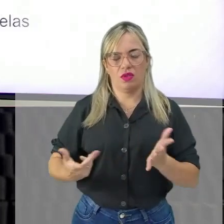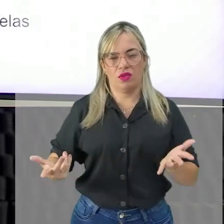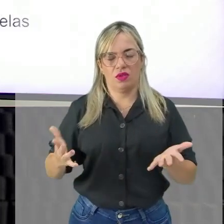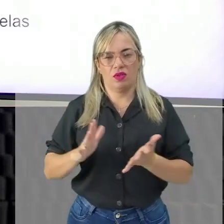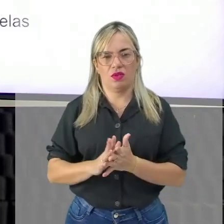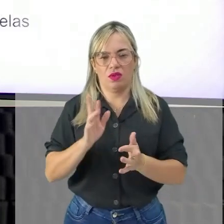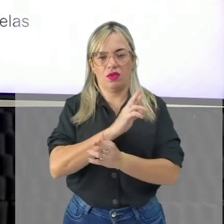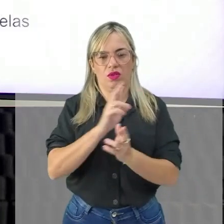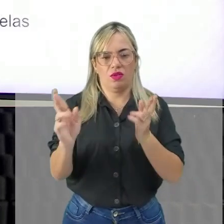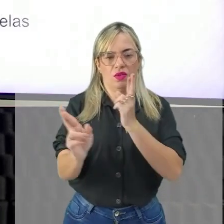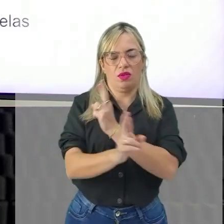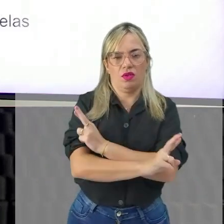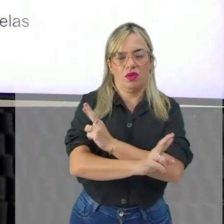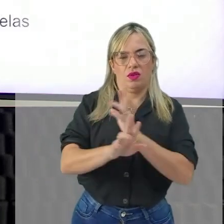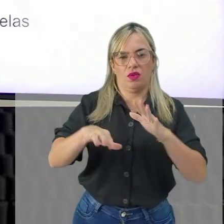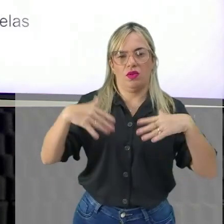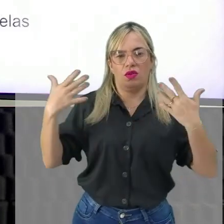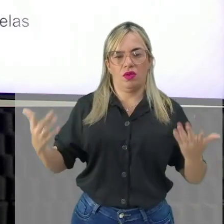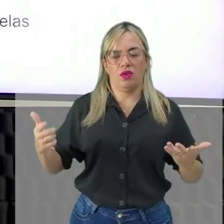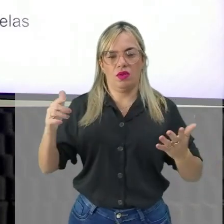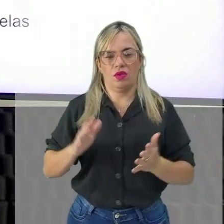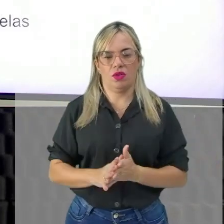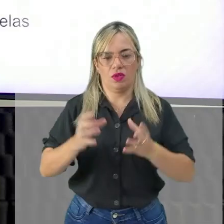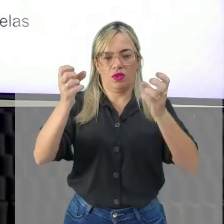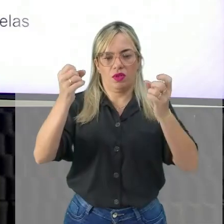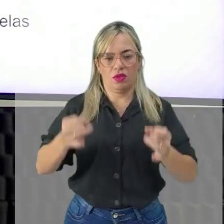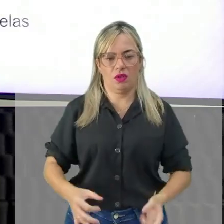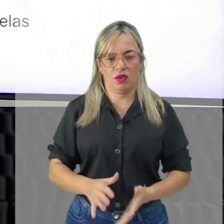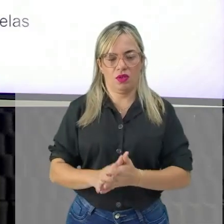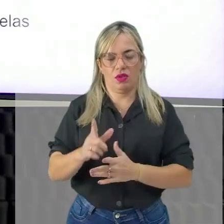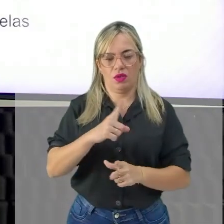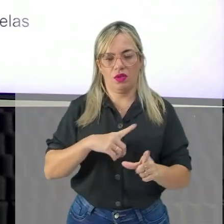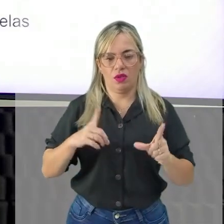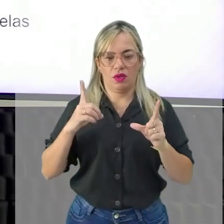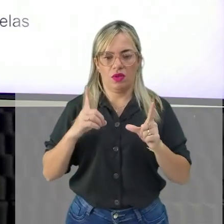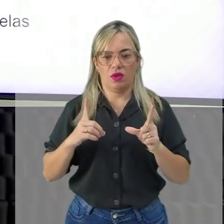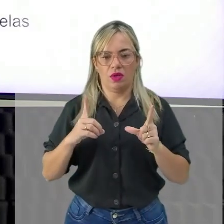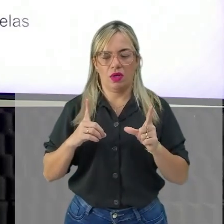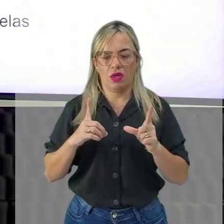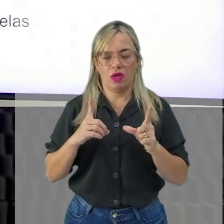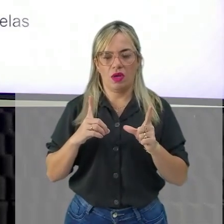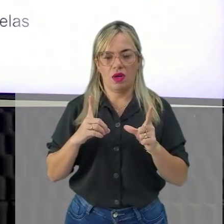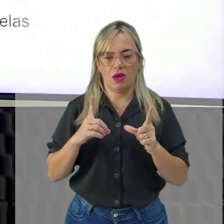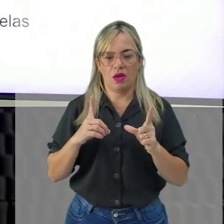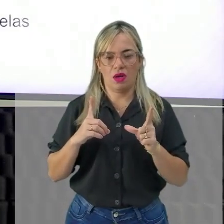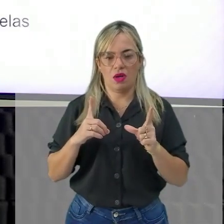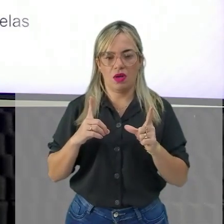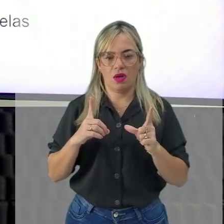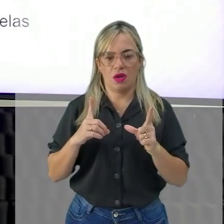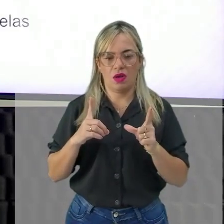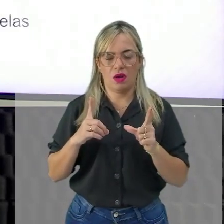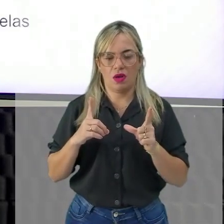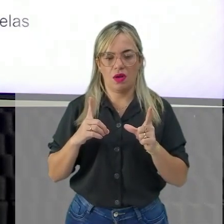muita relação com o que está sendo abordado. Um ácido é adicionado ao leite para aumentar o pH do meio.